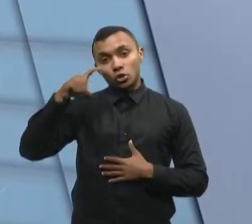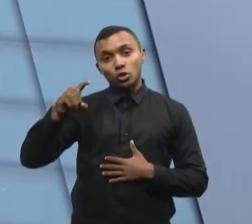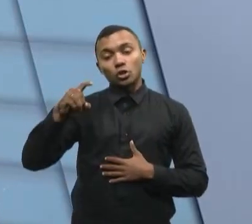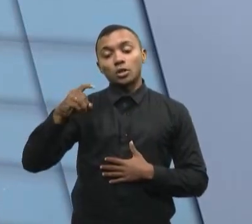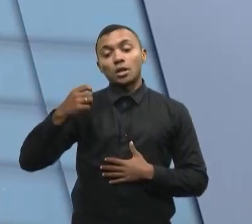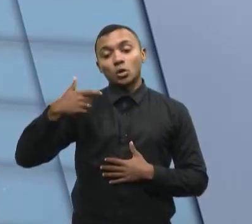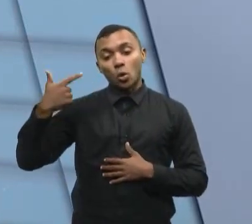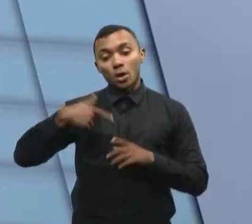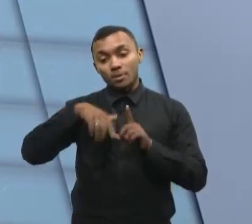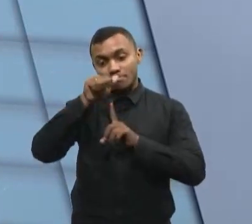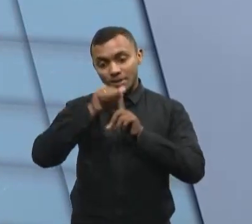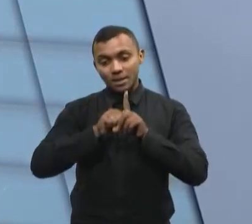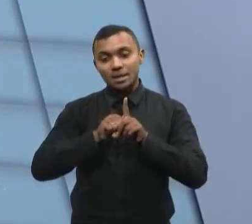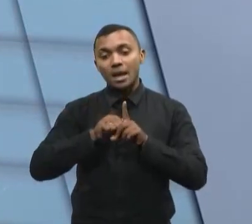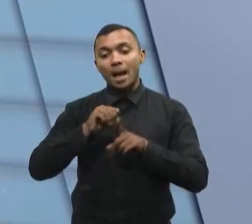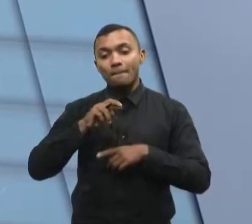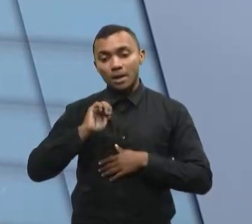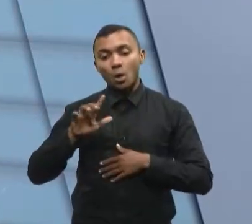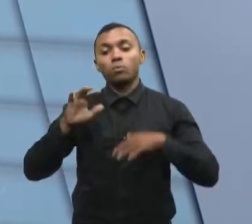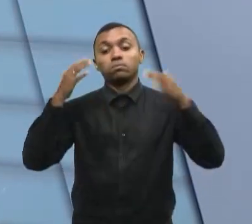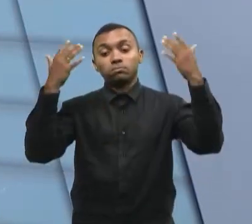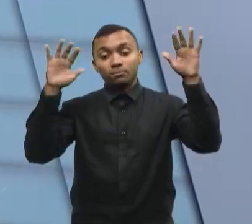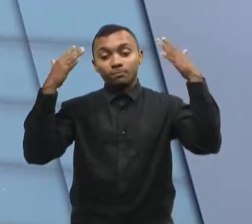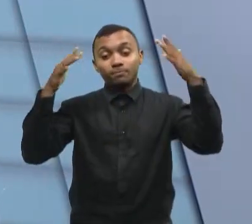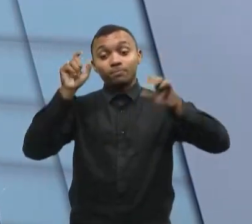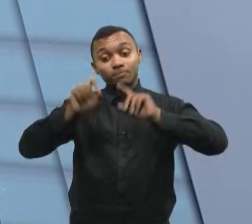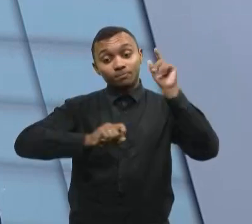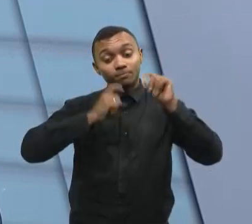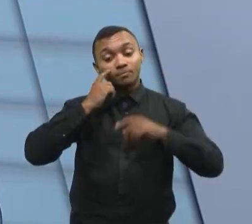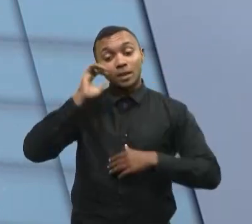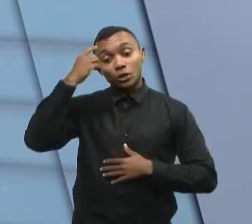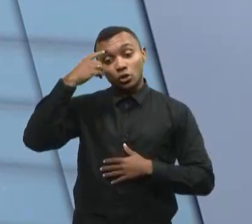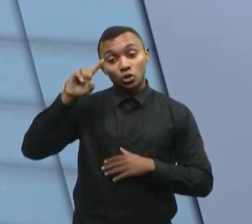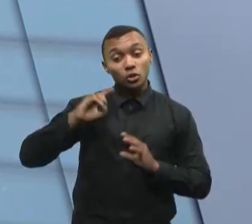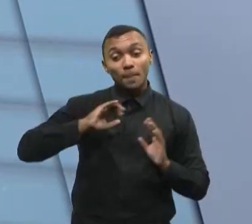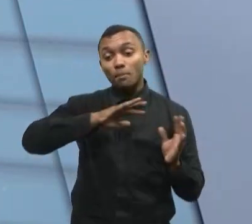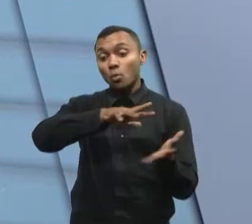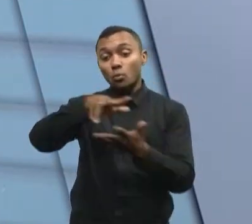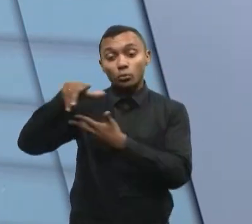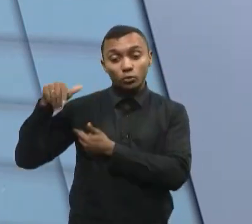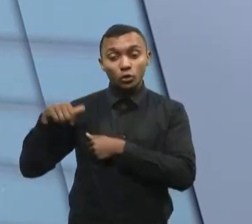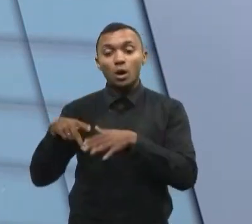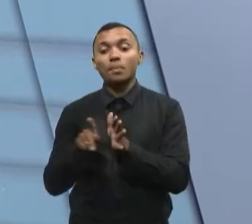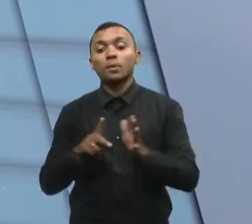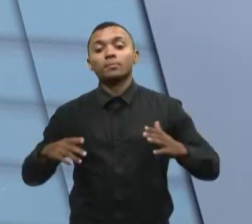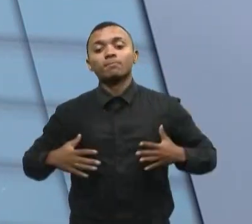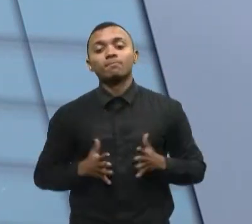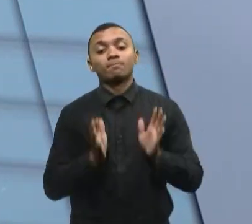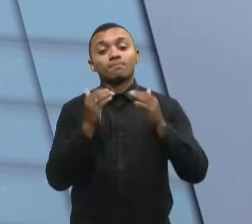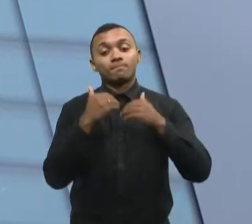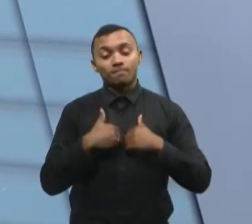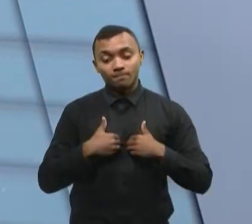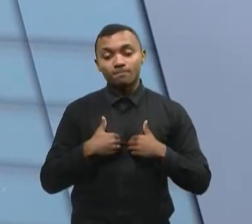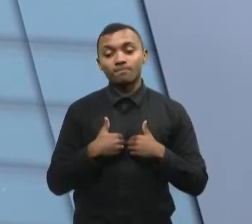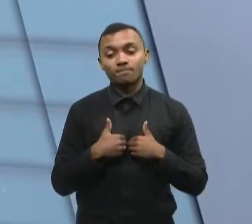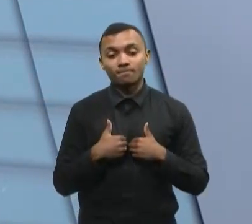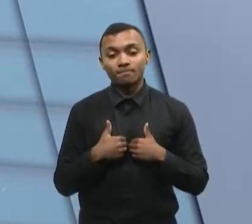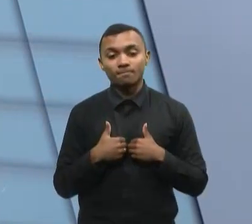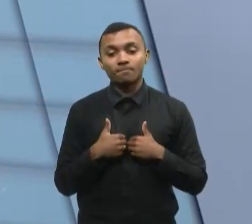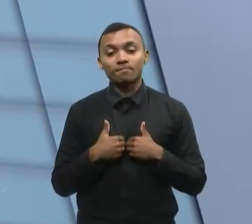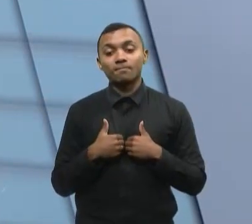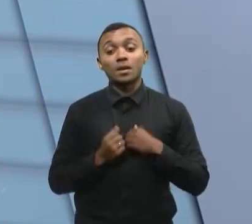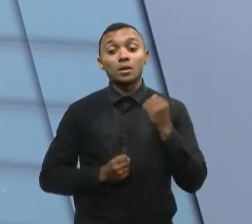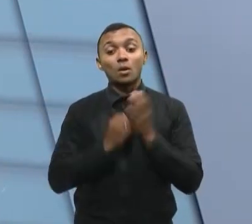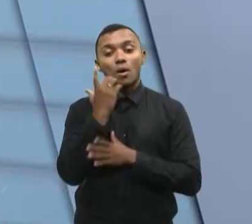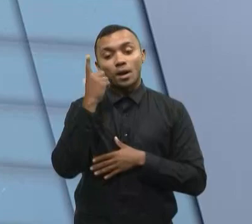abril, foi comemorado o Dia Mundial de Conscientização do Autismo, foi uma data estabelecida pela